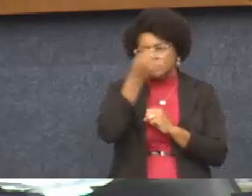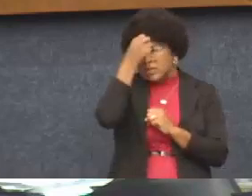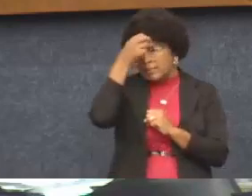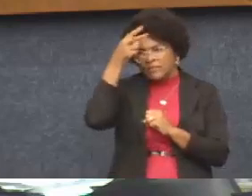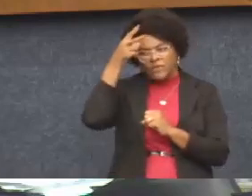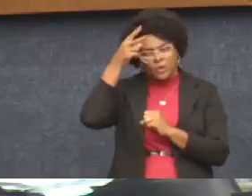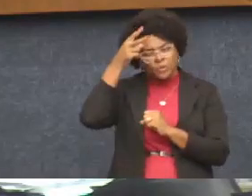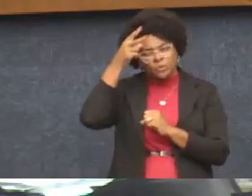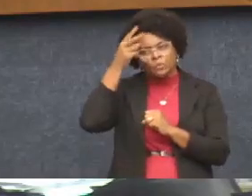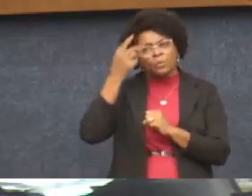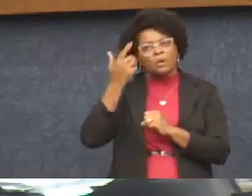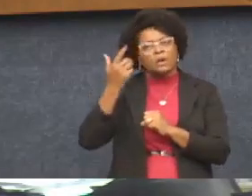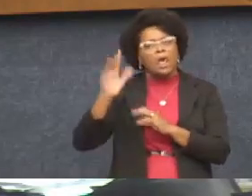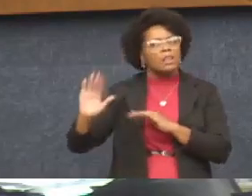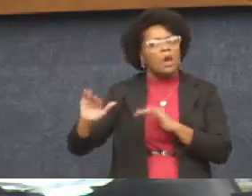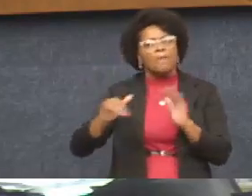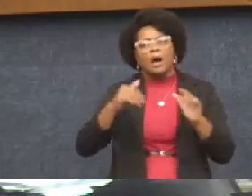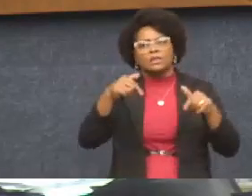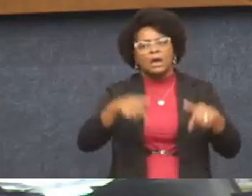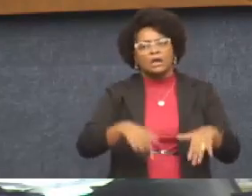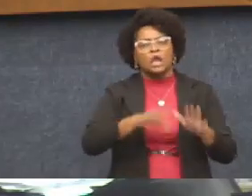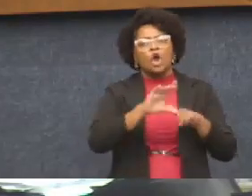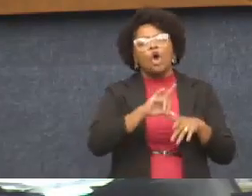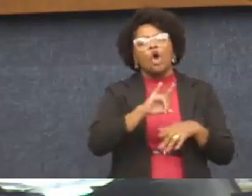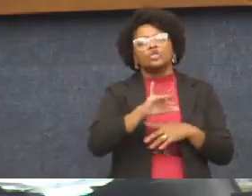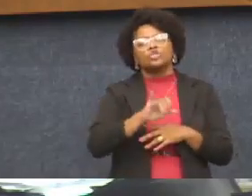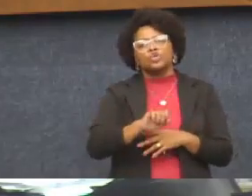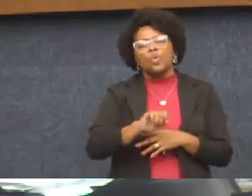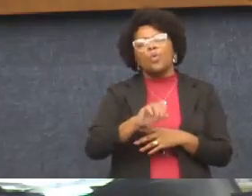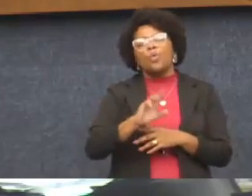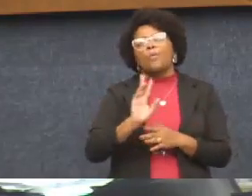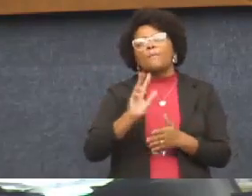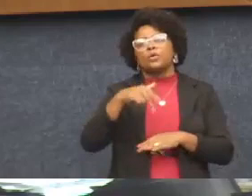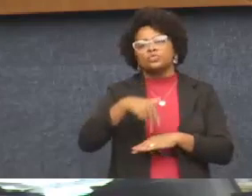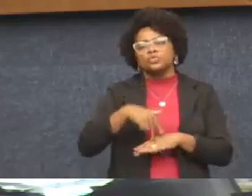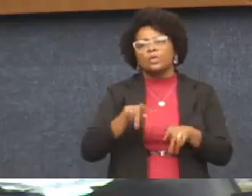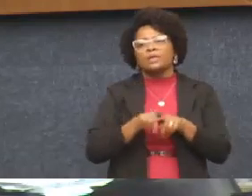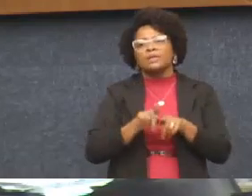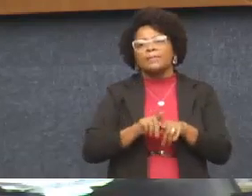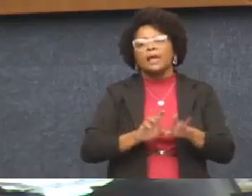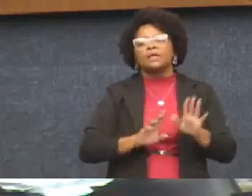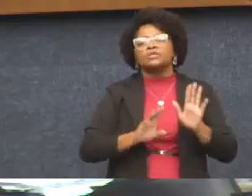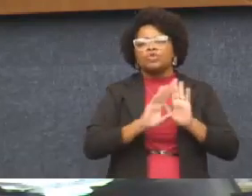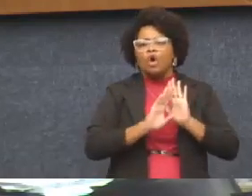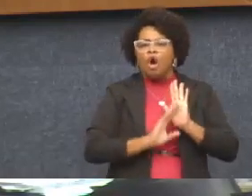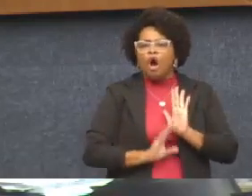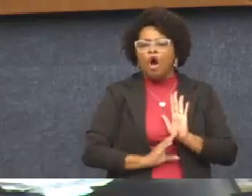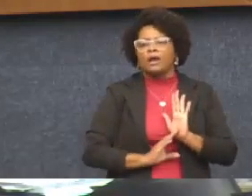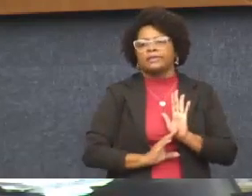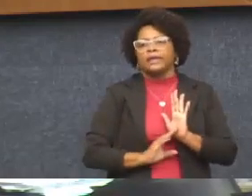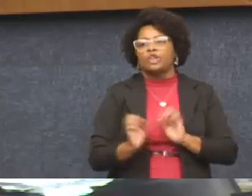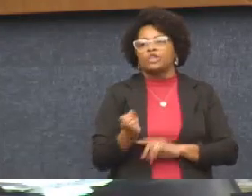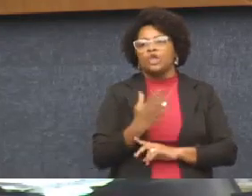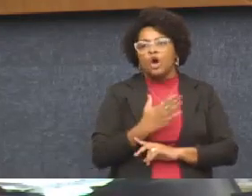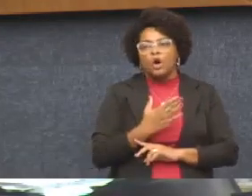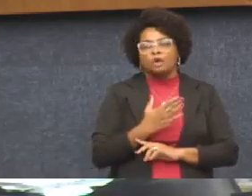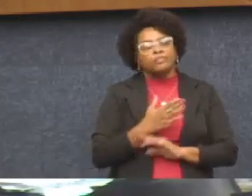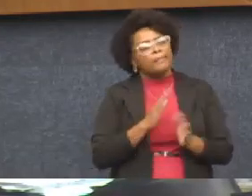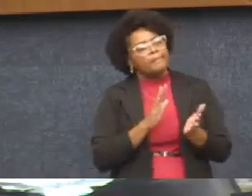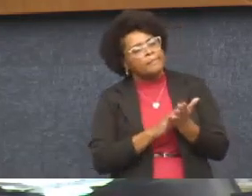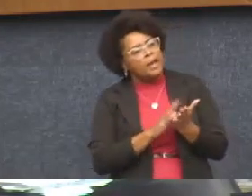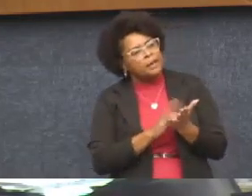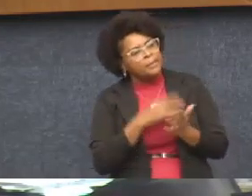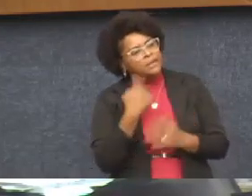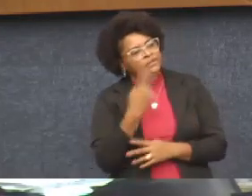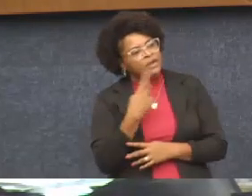para nós o Código de Postura e o Código de Obras reformado. Então, Marcela Tropia, parabéns. Tá? Queria muito